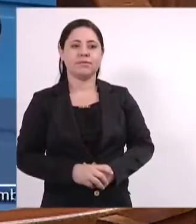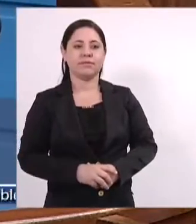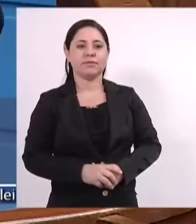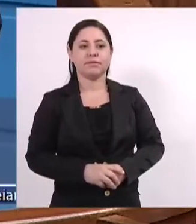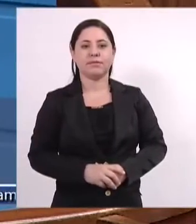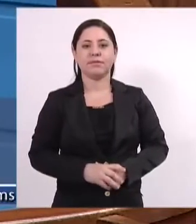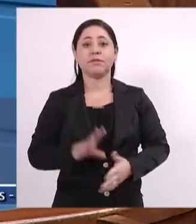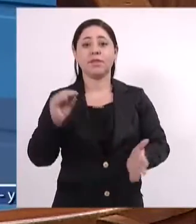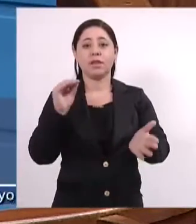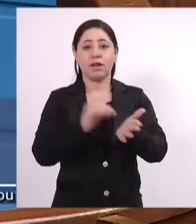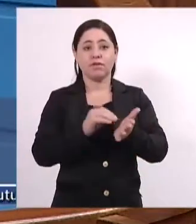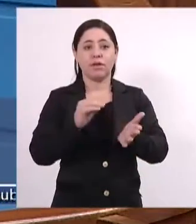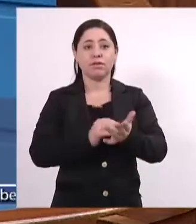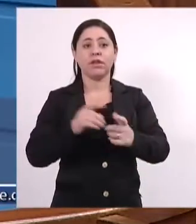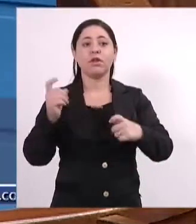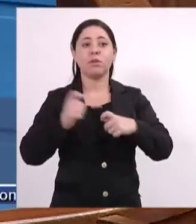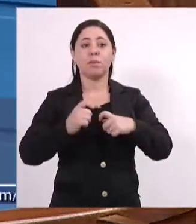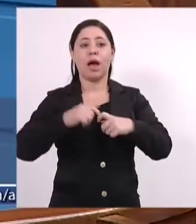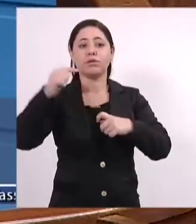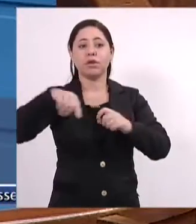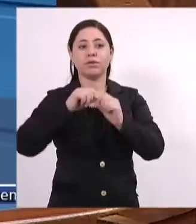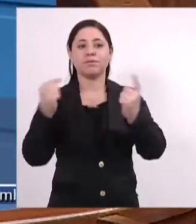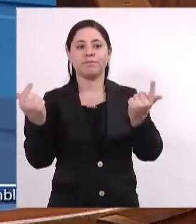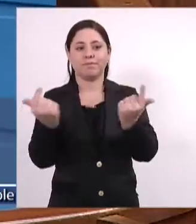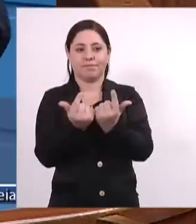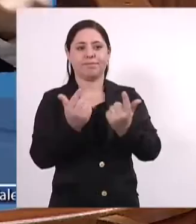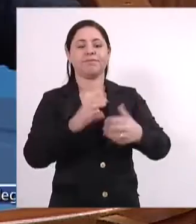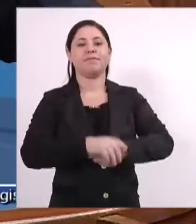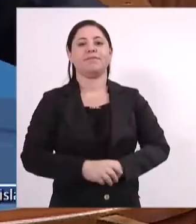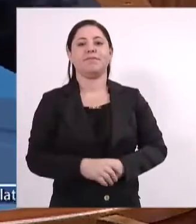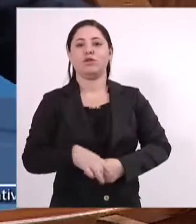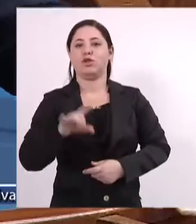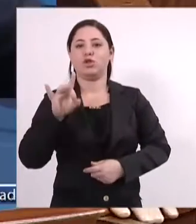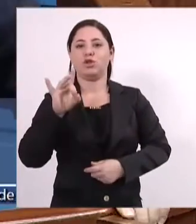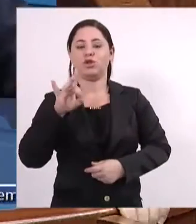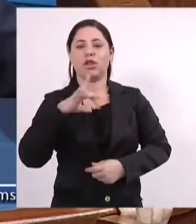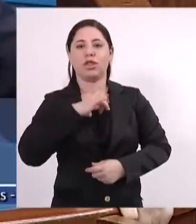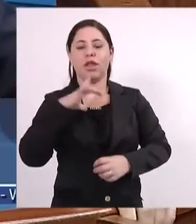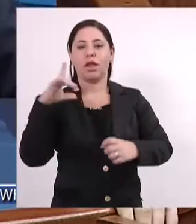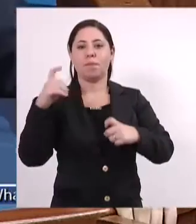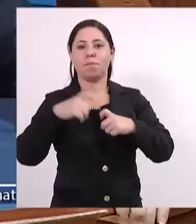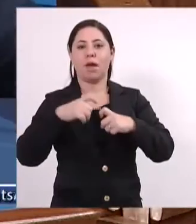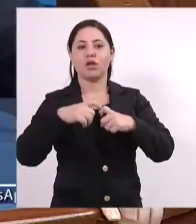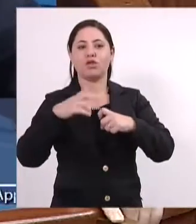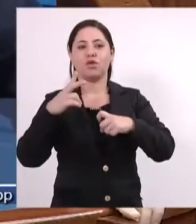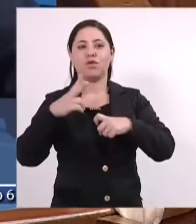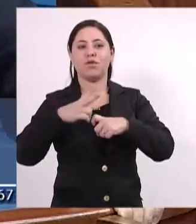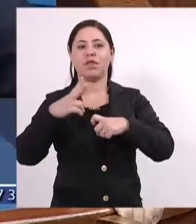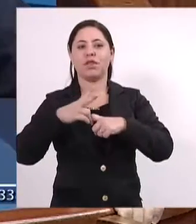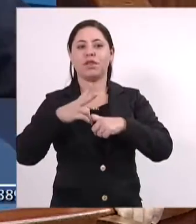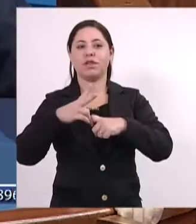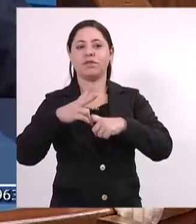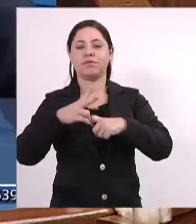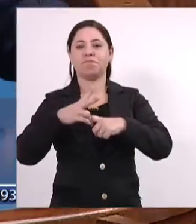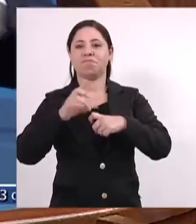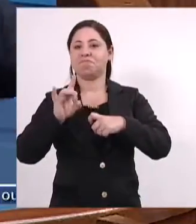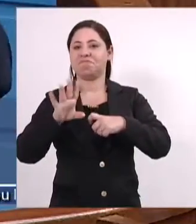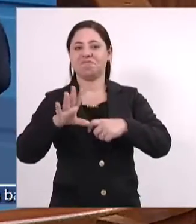Está faltando médico nessa casa aqui. Só tem médico veterinário aqui.